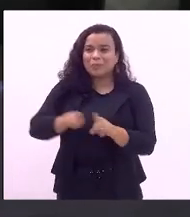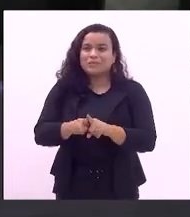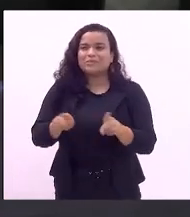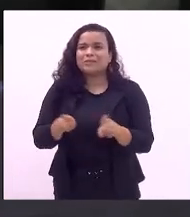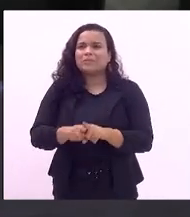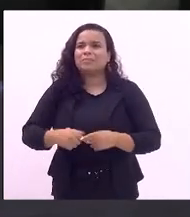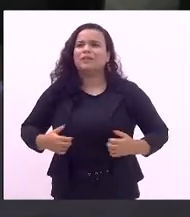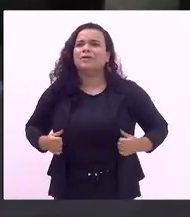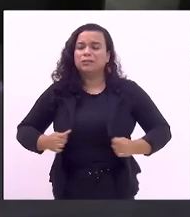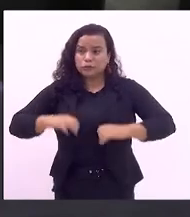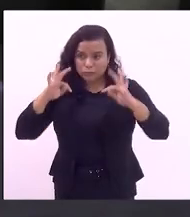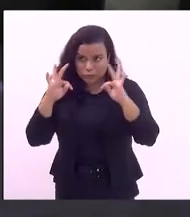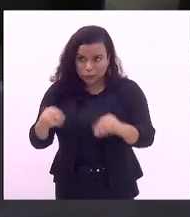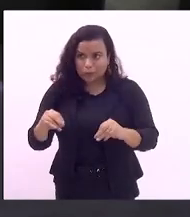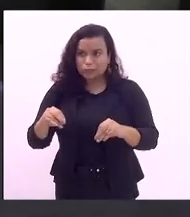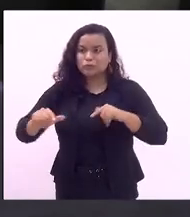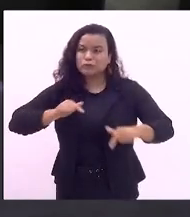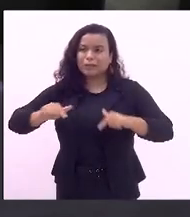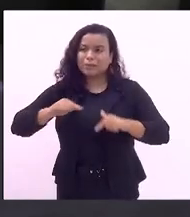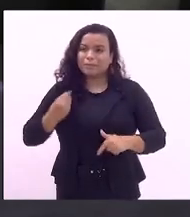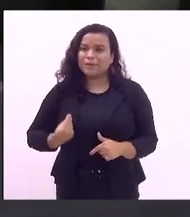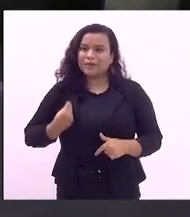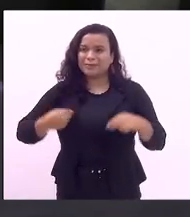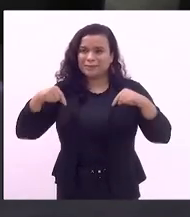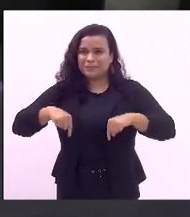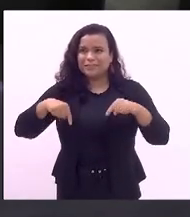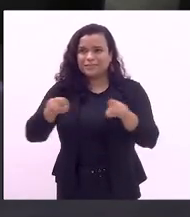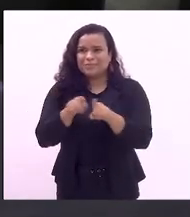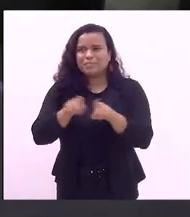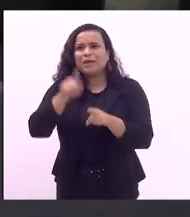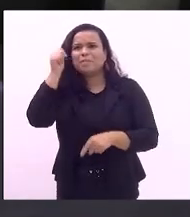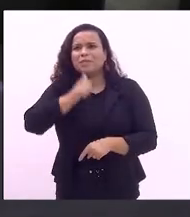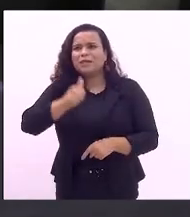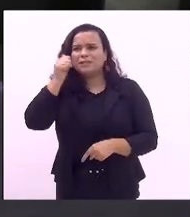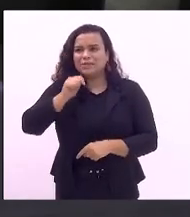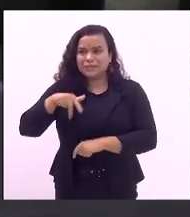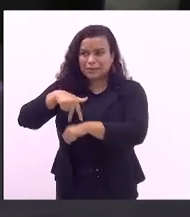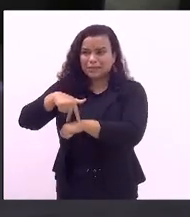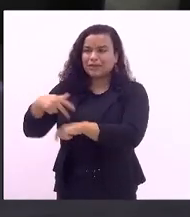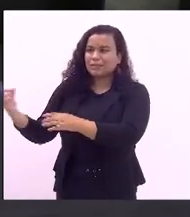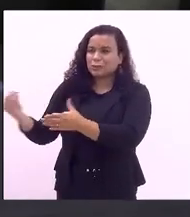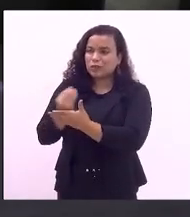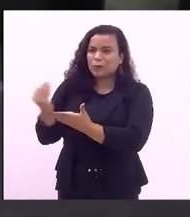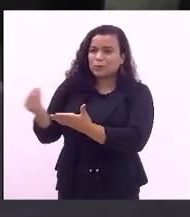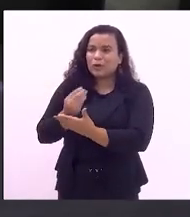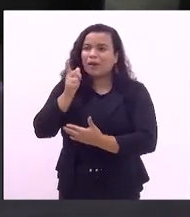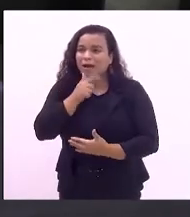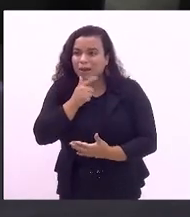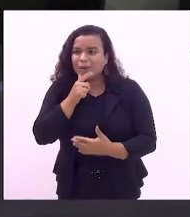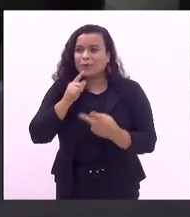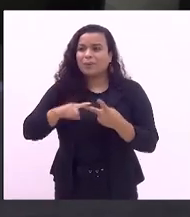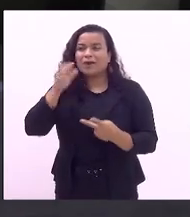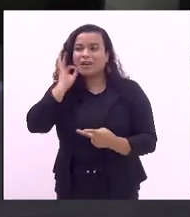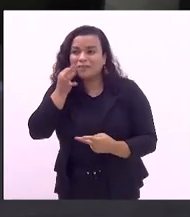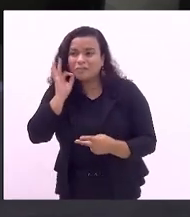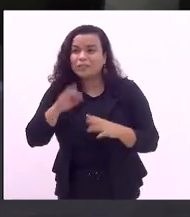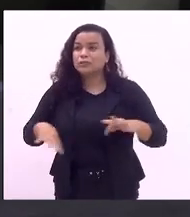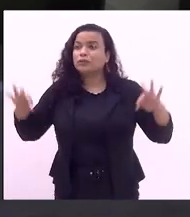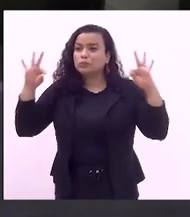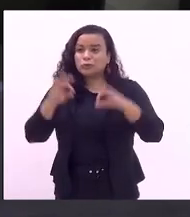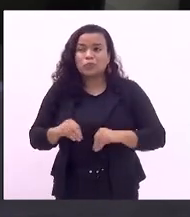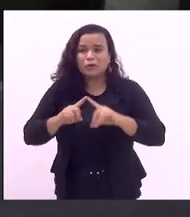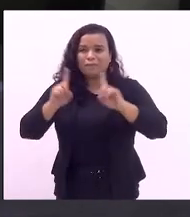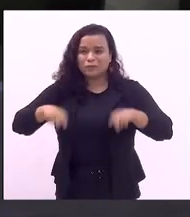ao a todos do expediente a menina que ficou aqui nos servindo água e cafezinho a todos os